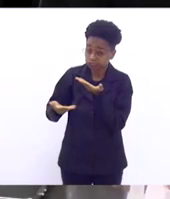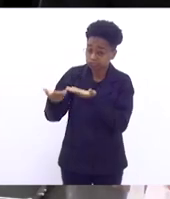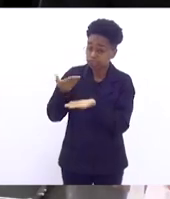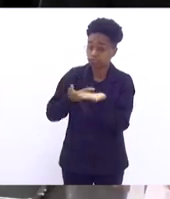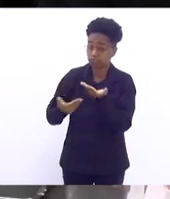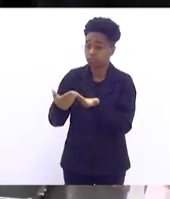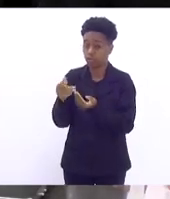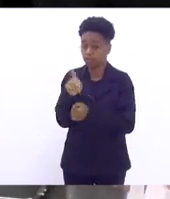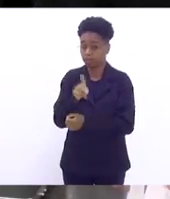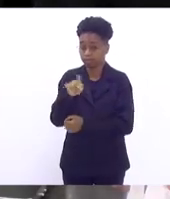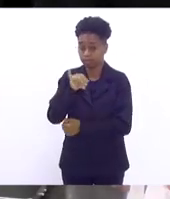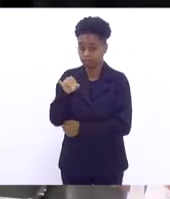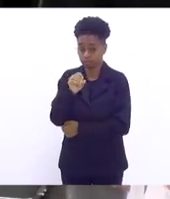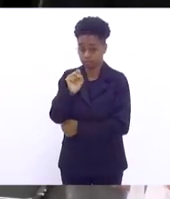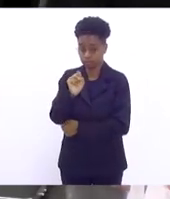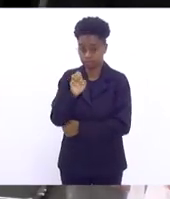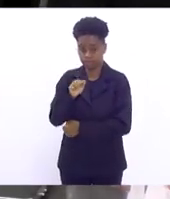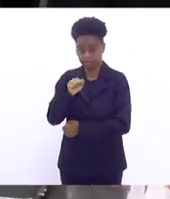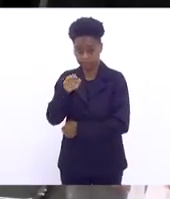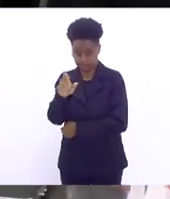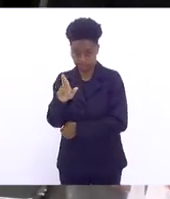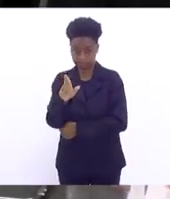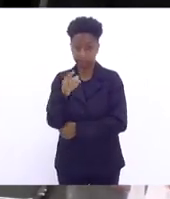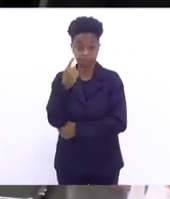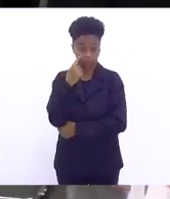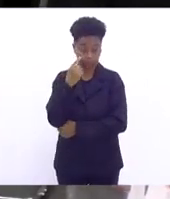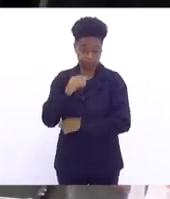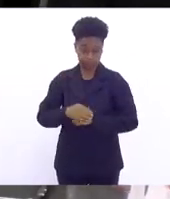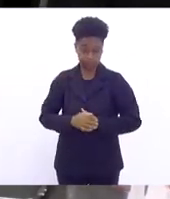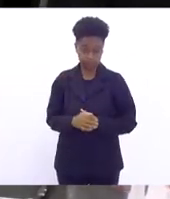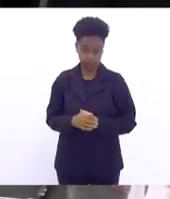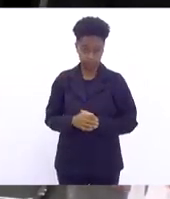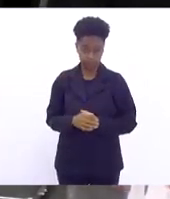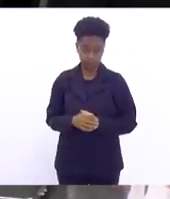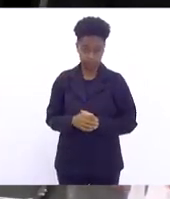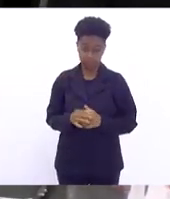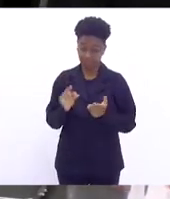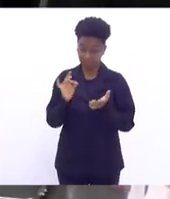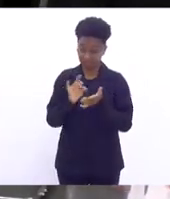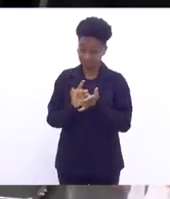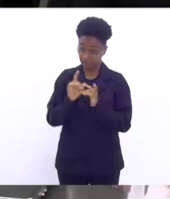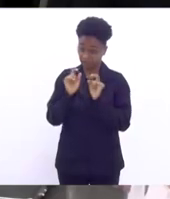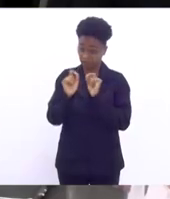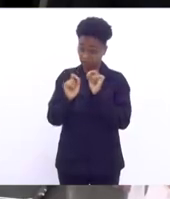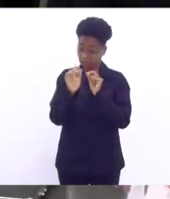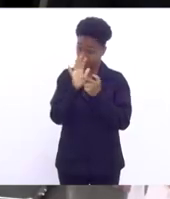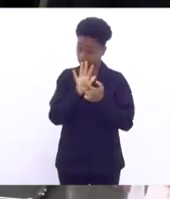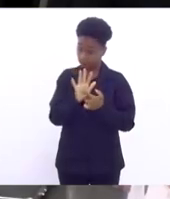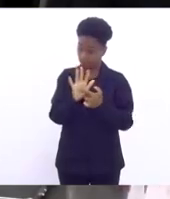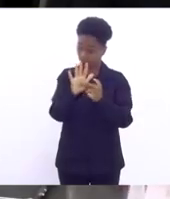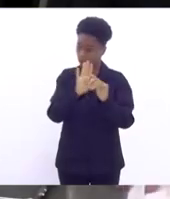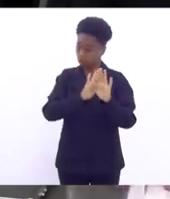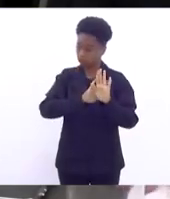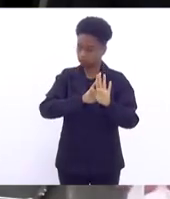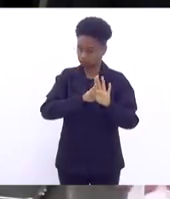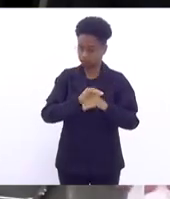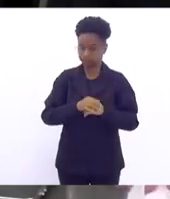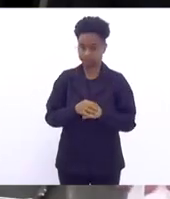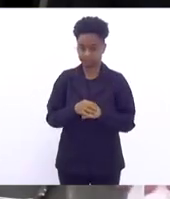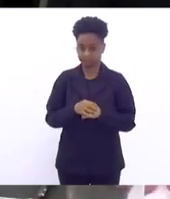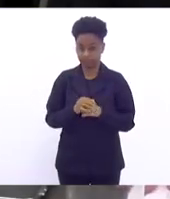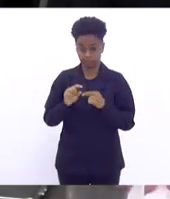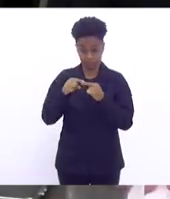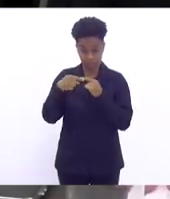deputado Professor Josemar é porque é o seguinte O que fica no ar é cumprido